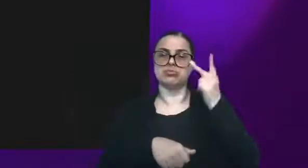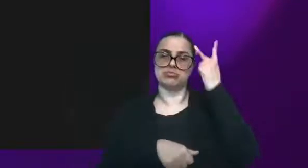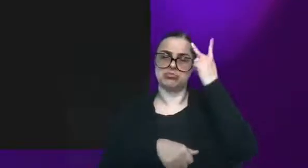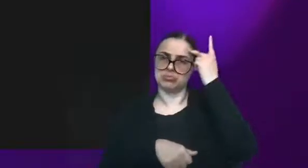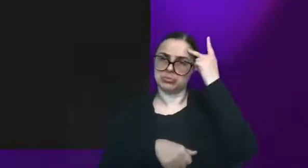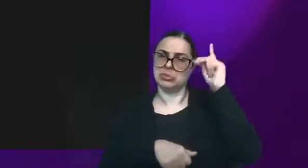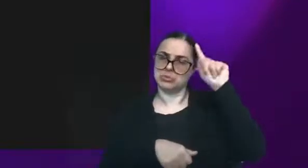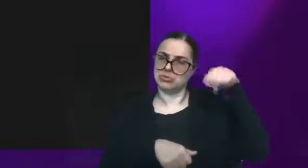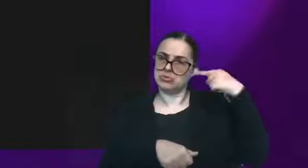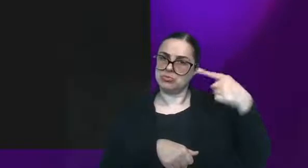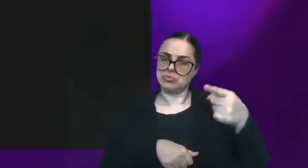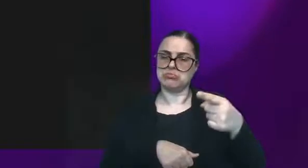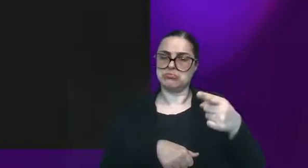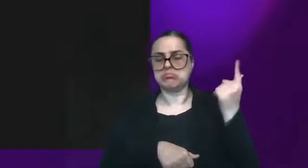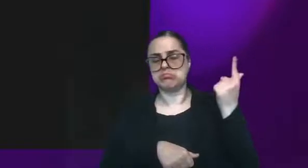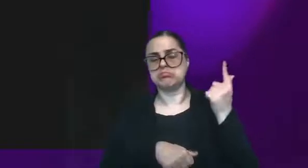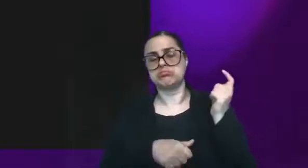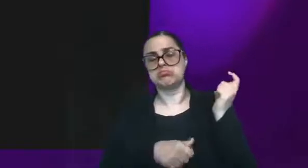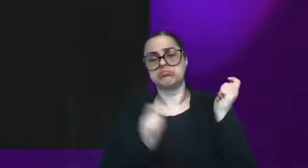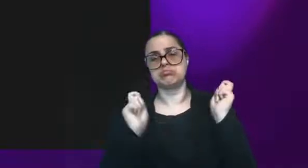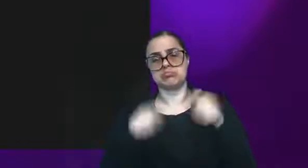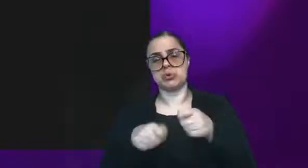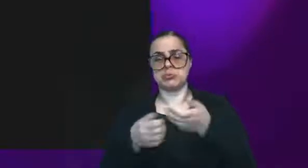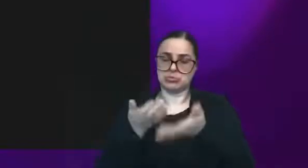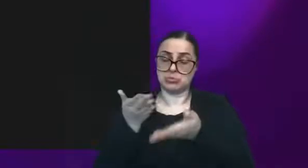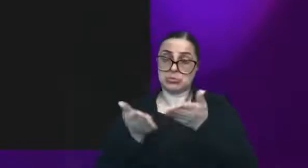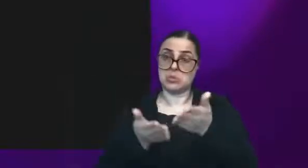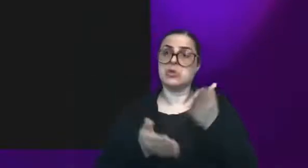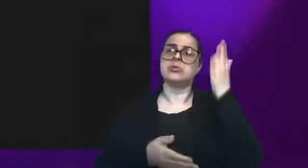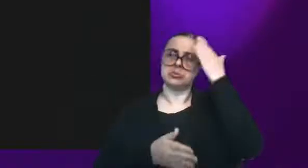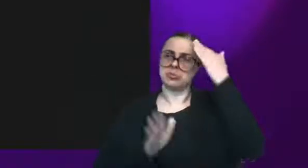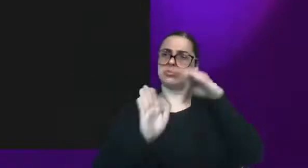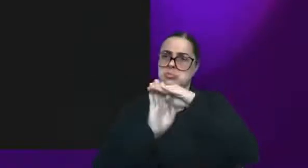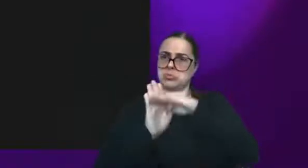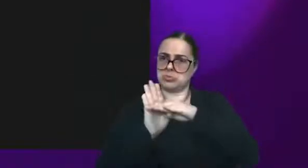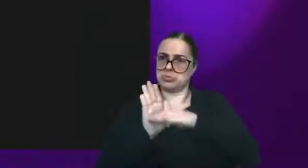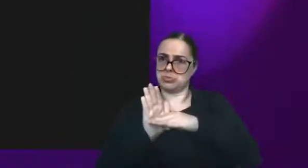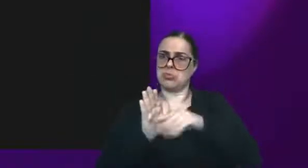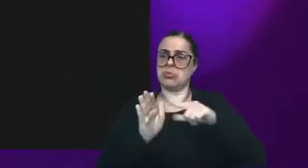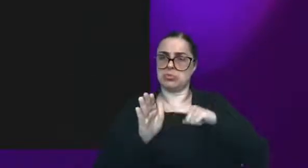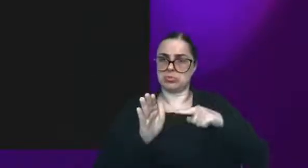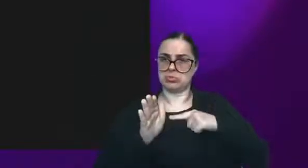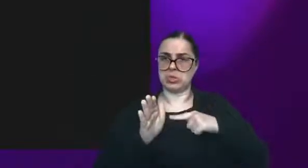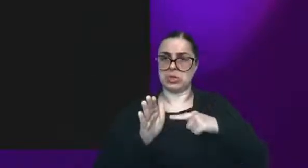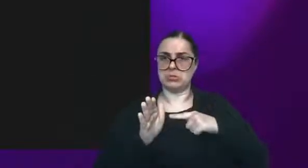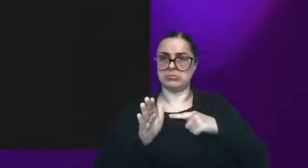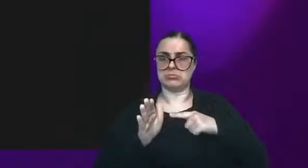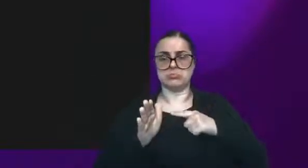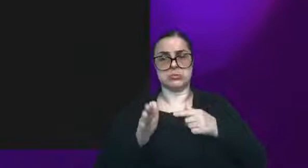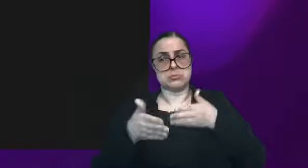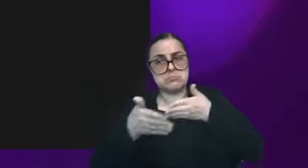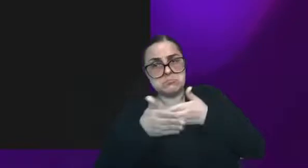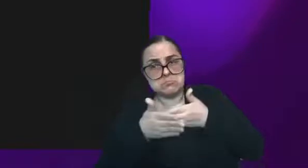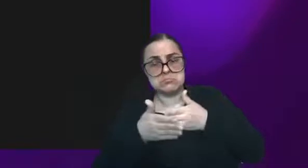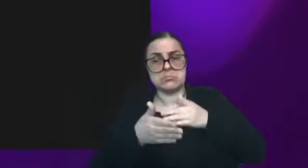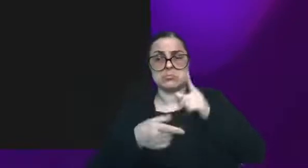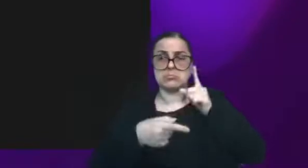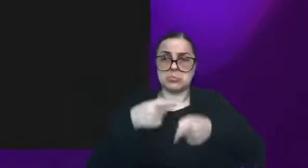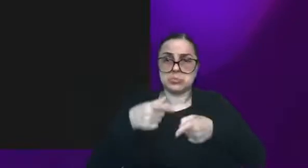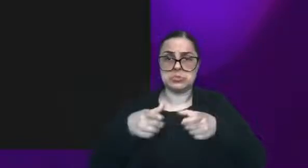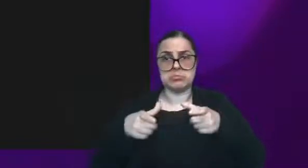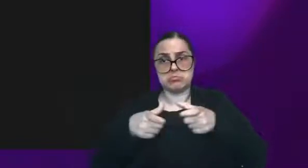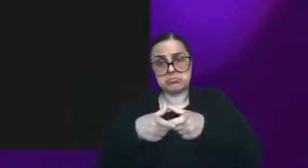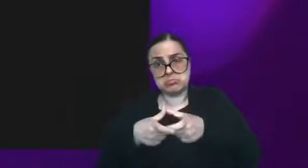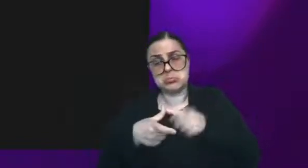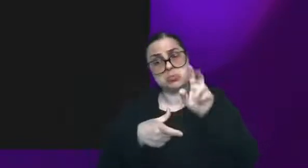novo, o protocolo é o protocolo restrito, mas é o protocolo positivo, é o protocolo que vale a pena a gente